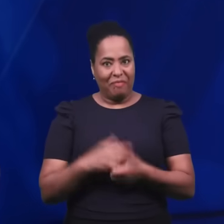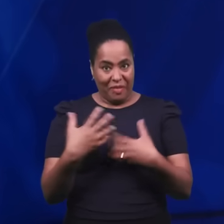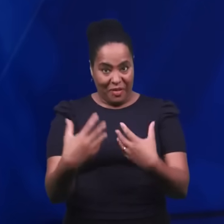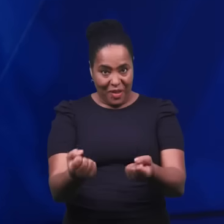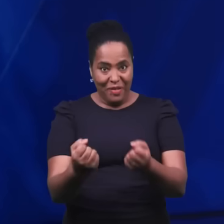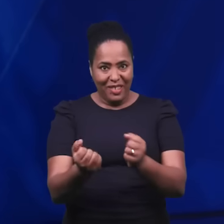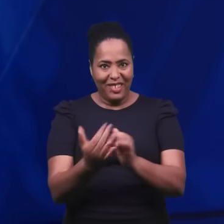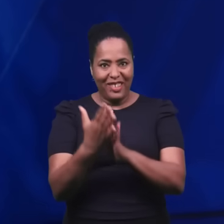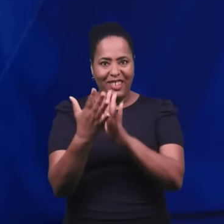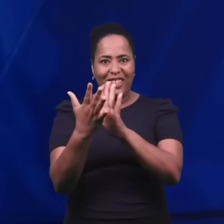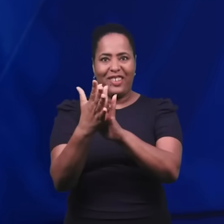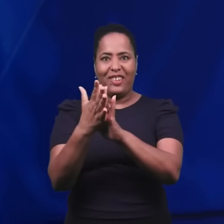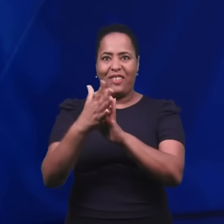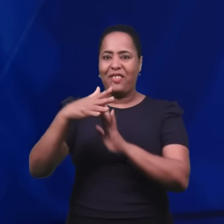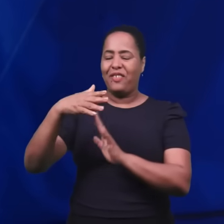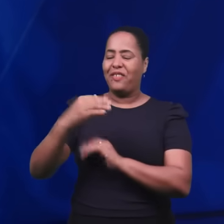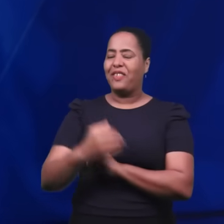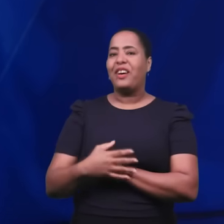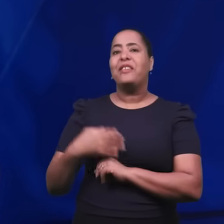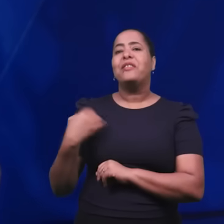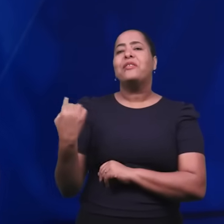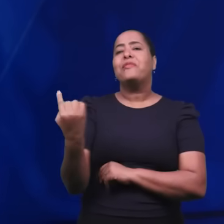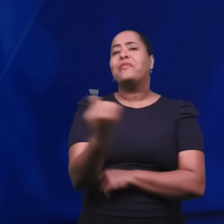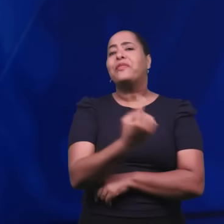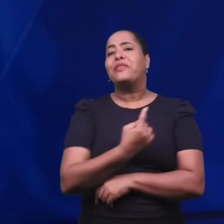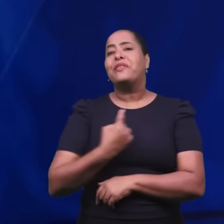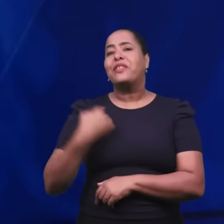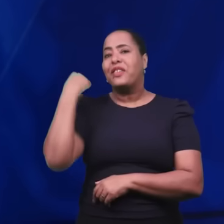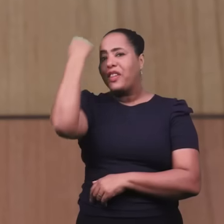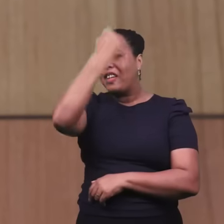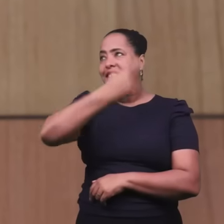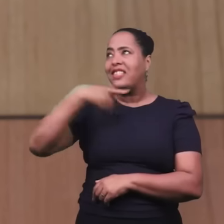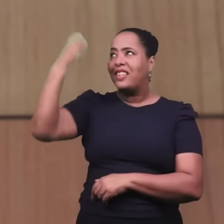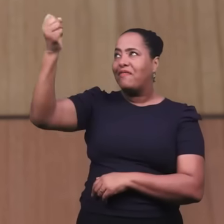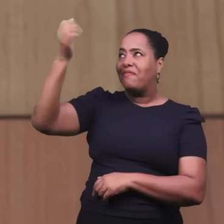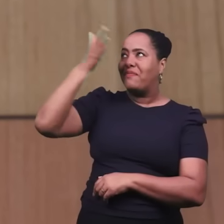esse brilho que nós temos na nossa vida.